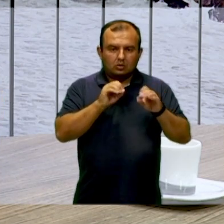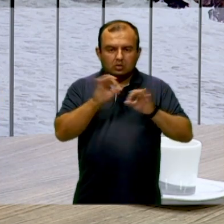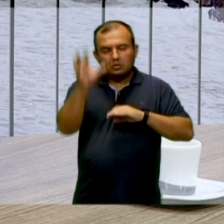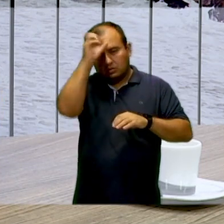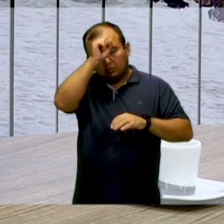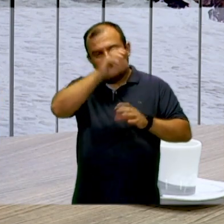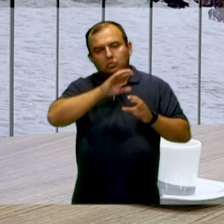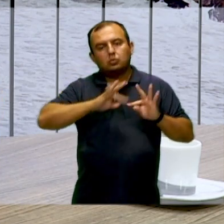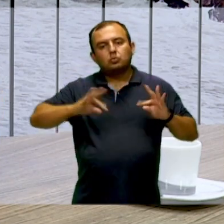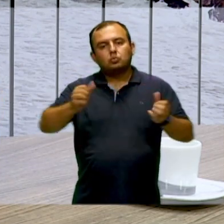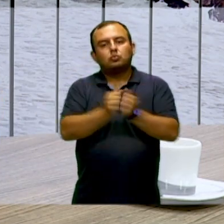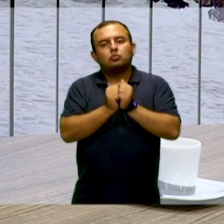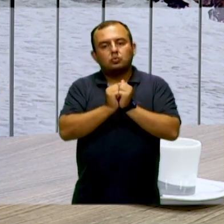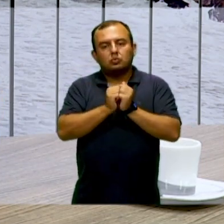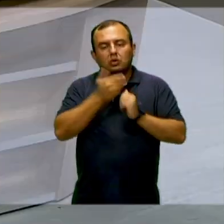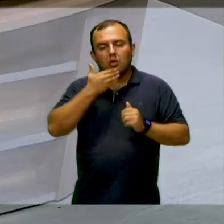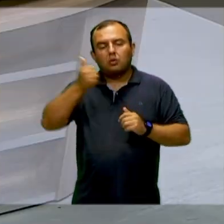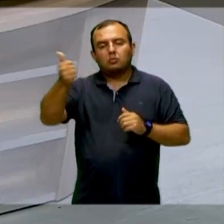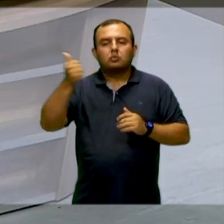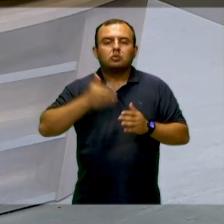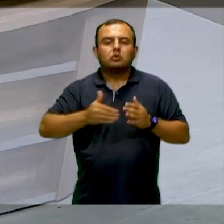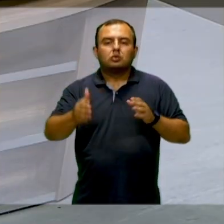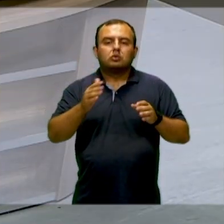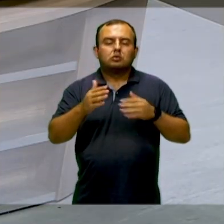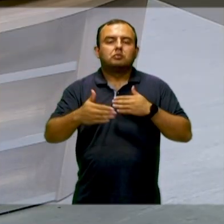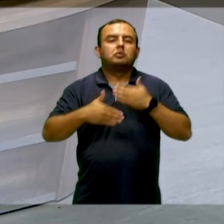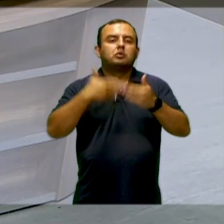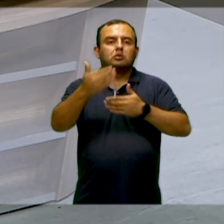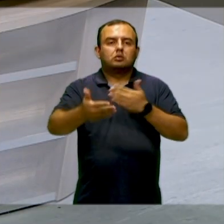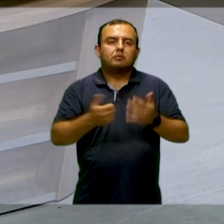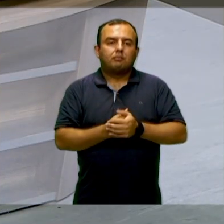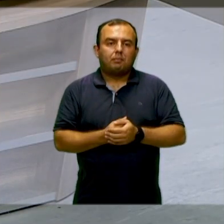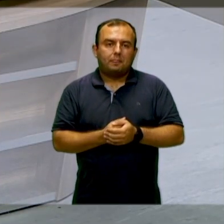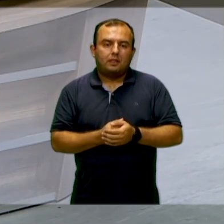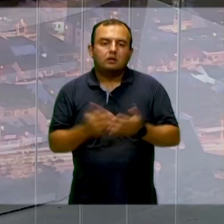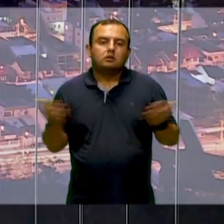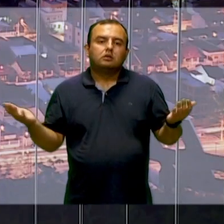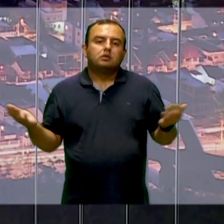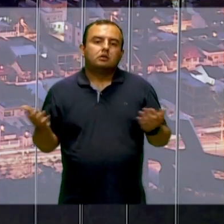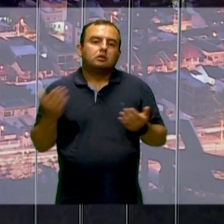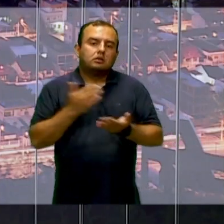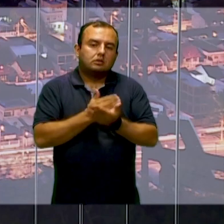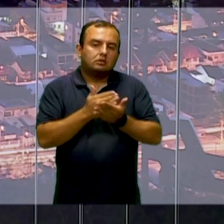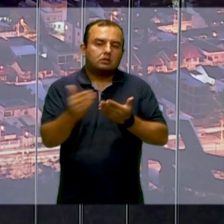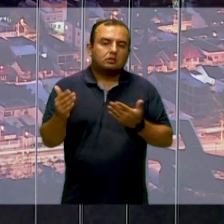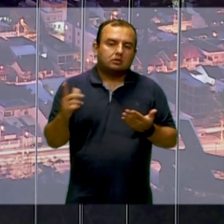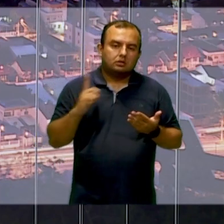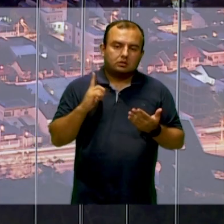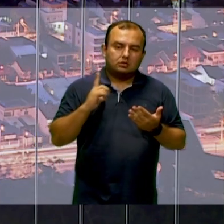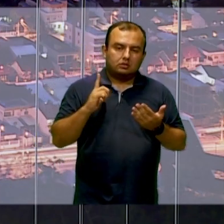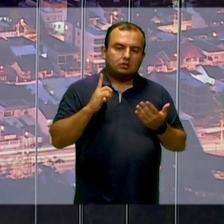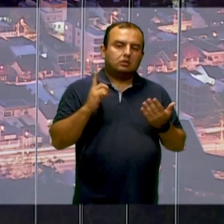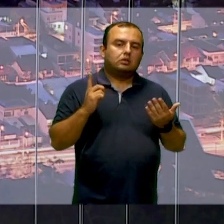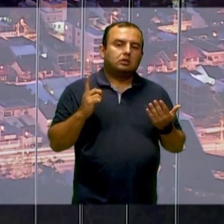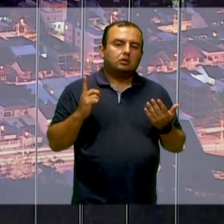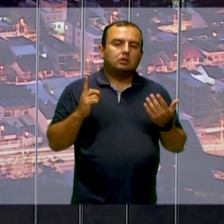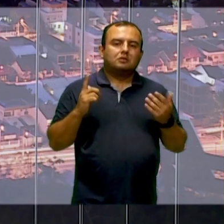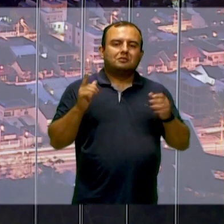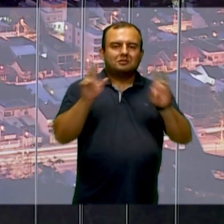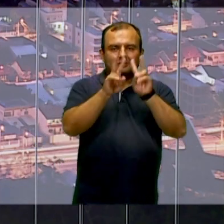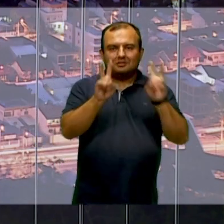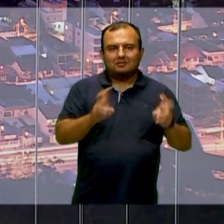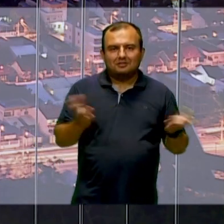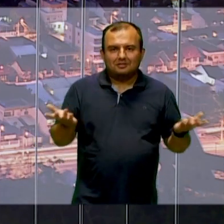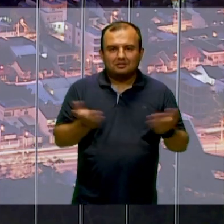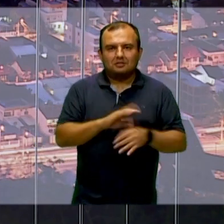aprender todo mundo junto e melhorar para ver o reflexo daqui para frente. Gente, daqui para frente a gente ainda tinha um monte de assunto e